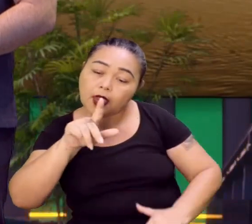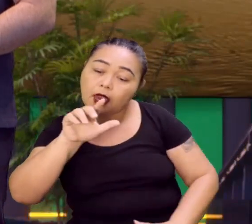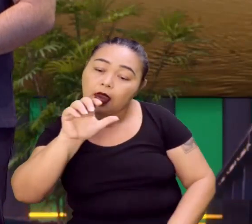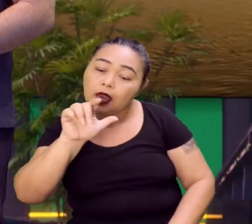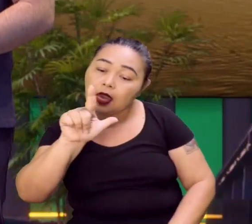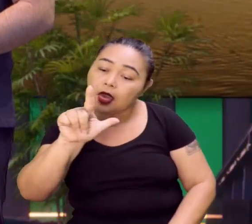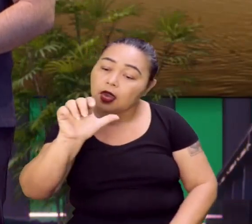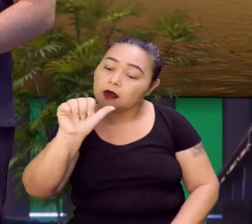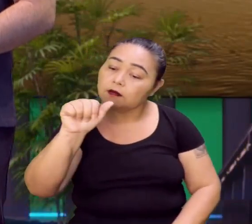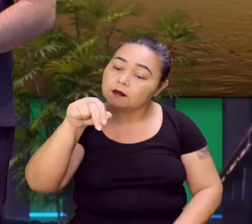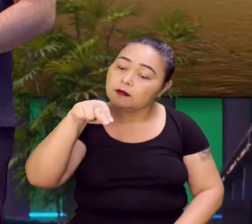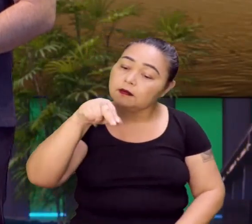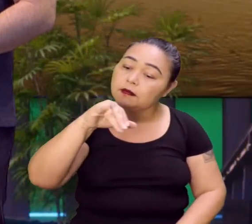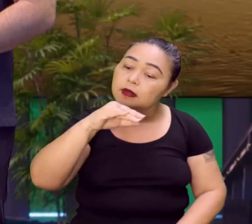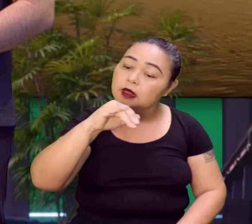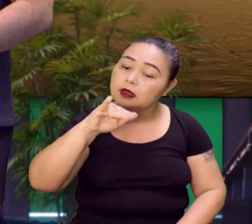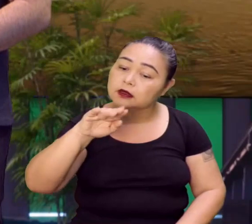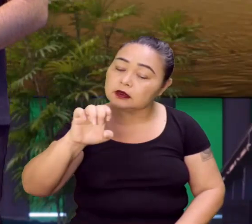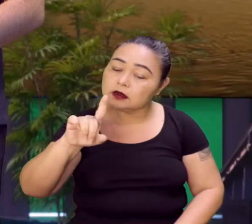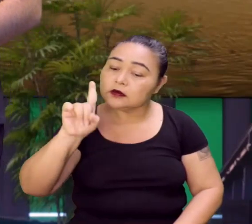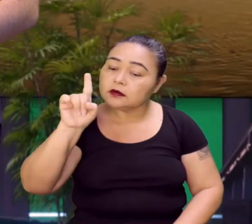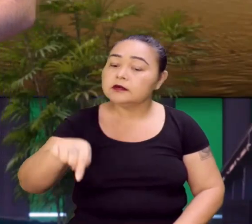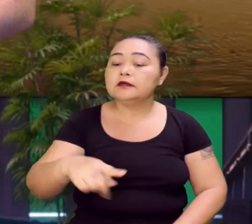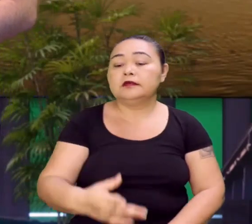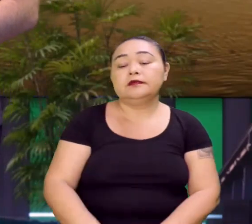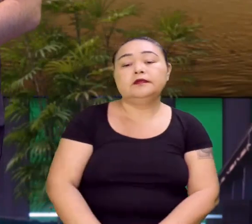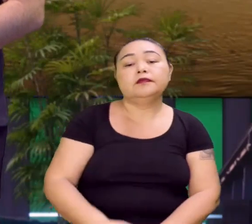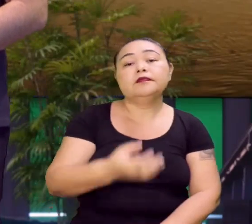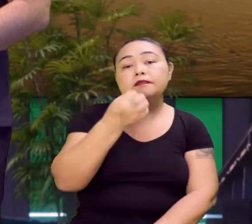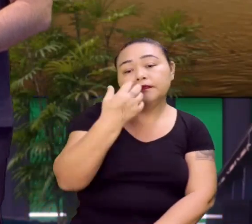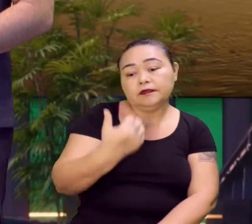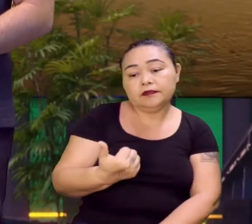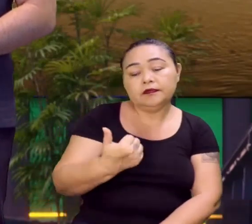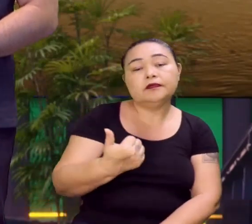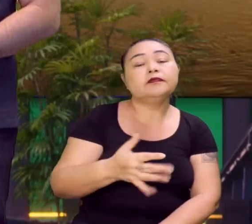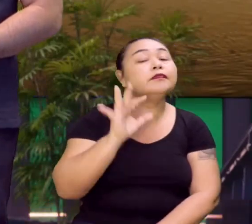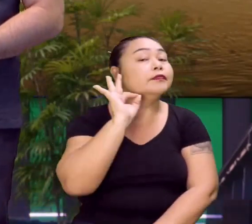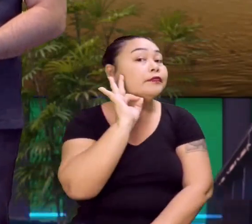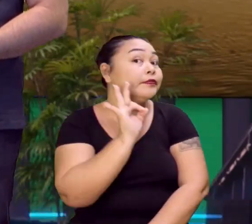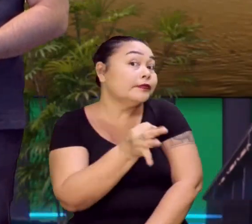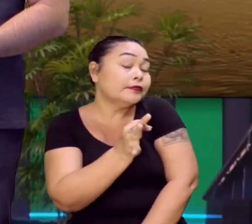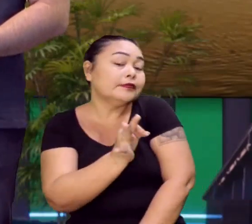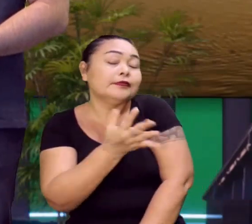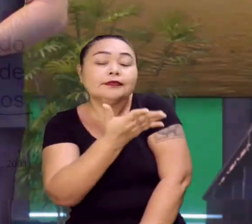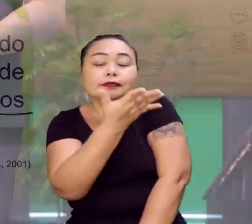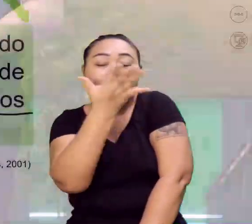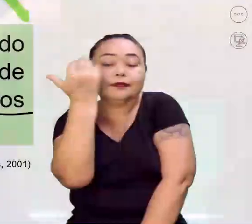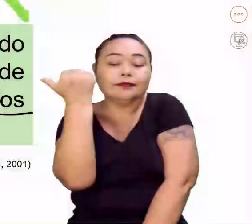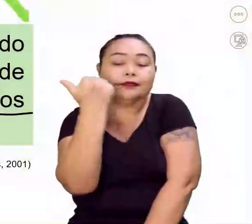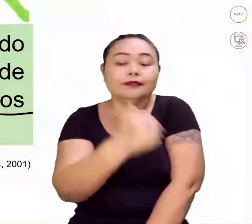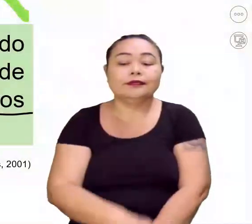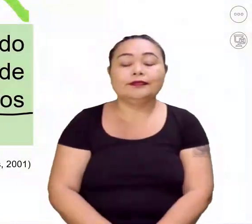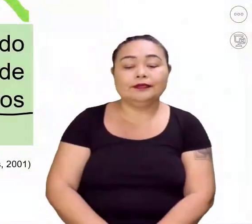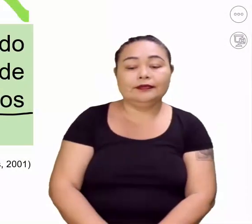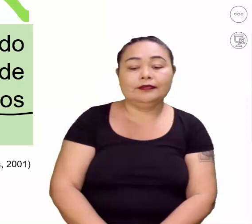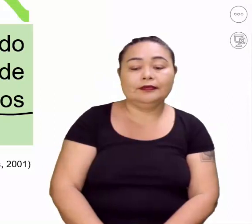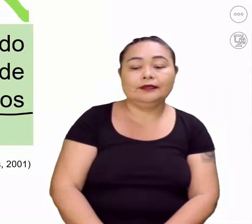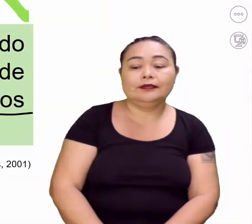de sedimentos. Exatamente. Sedimentação. Muito bem. Não é isso? Exato. Vamos lá no quadro então, meu